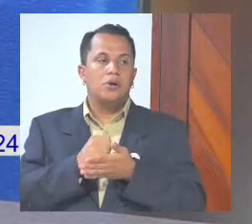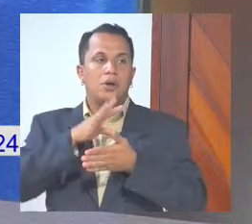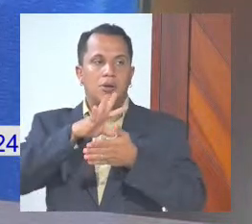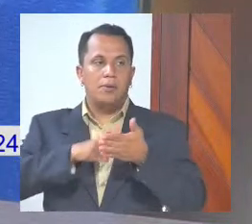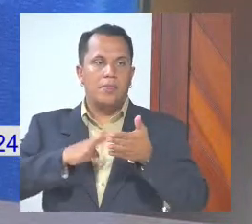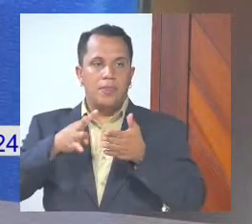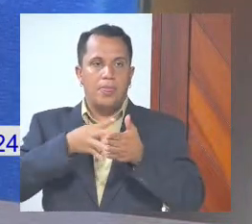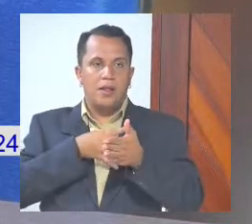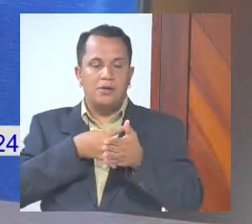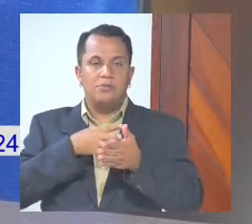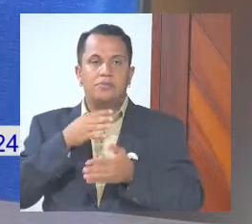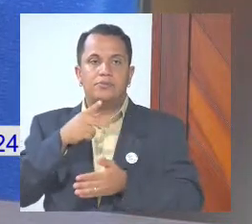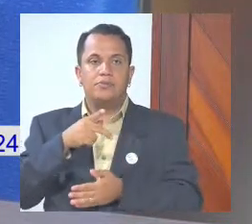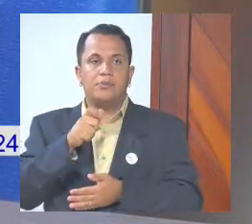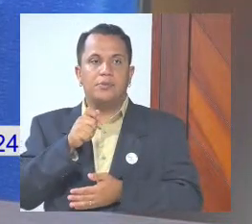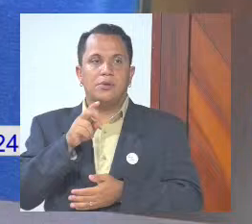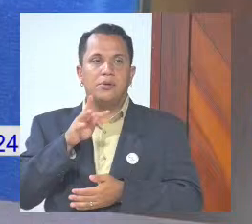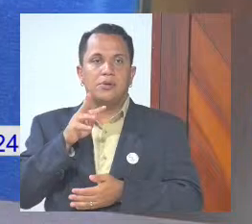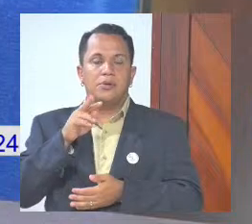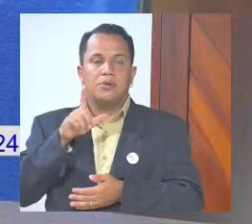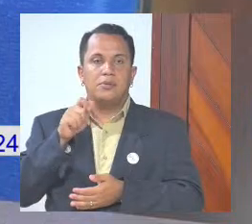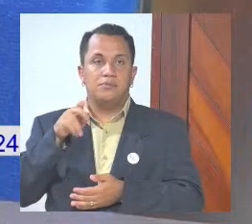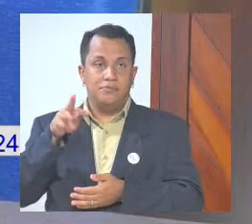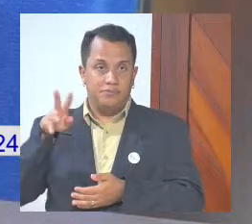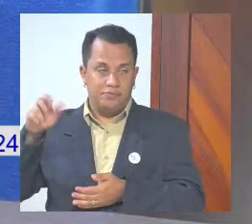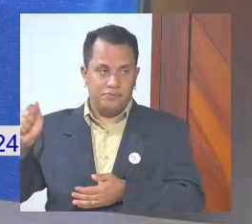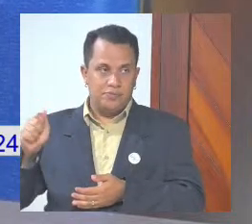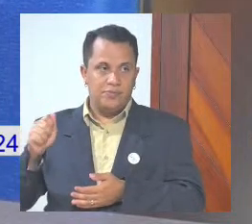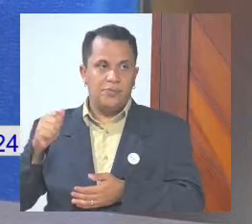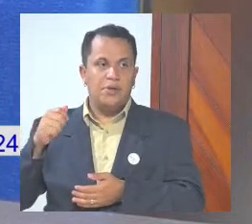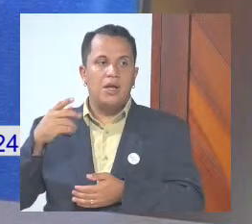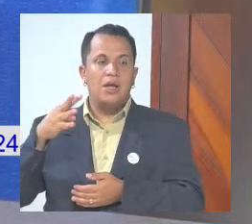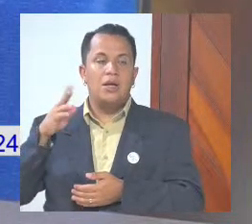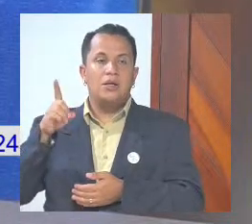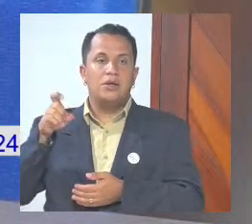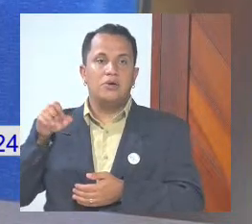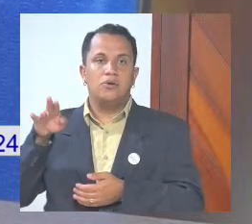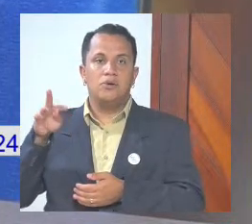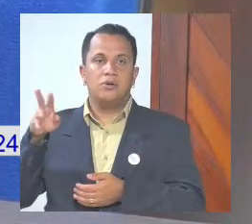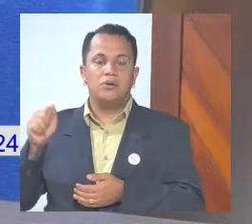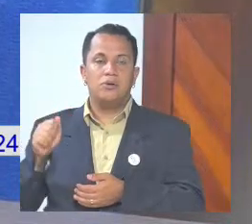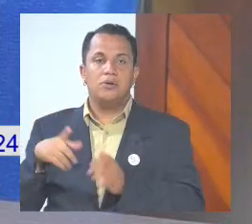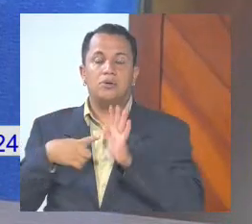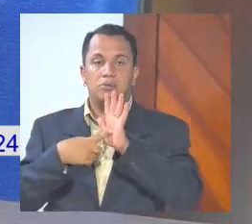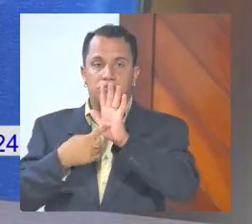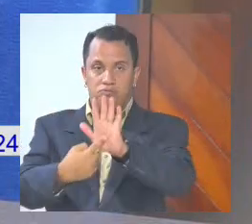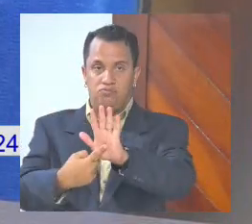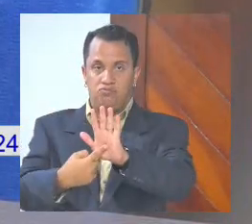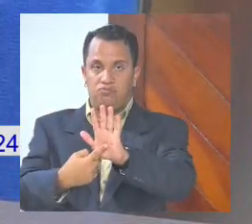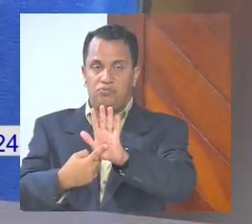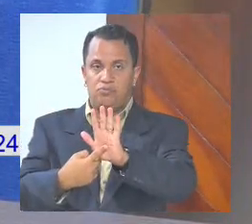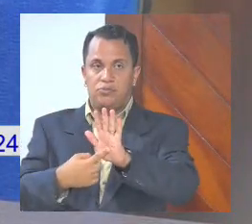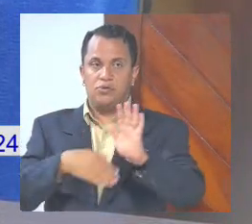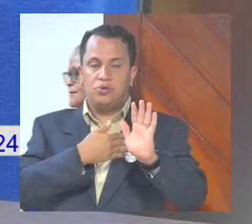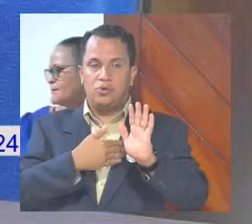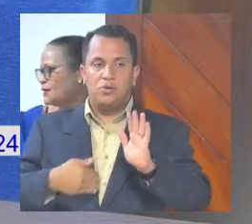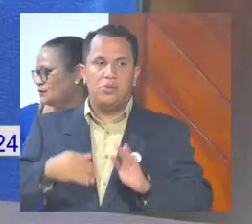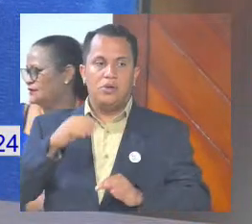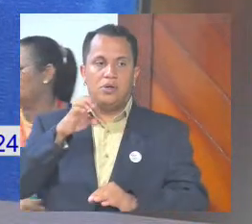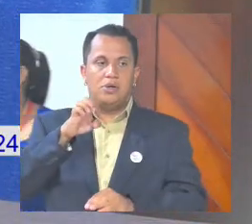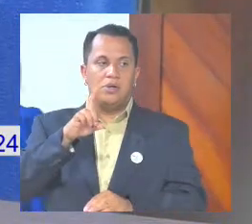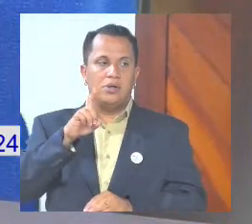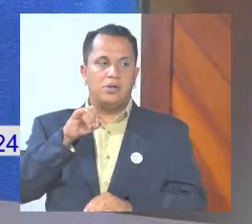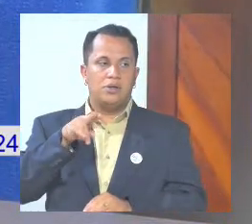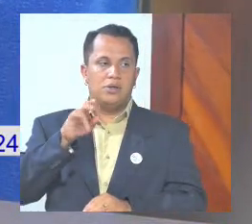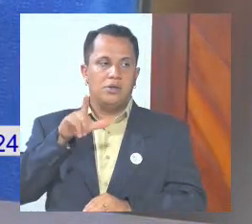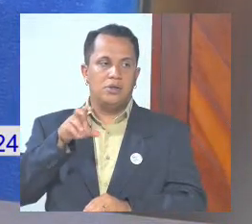Bloco Parlamentar Democrático. Terá como líder vereador Ednildo dos